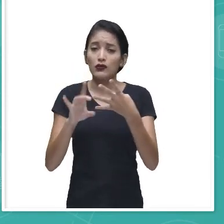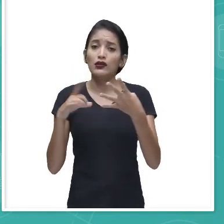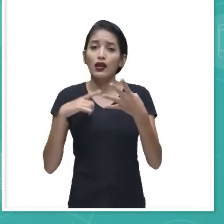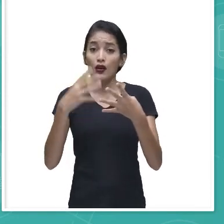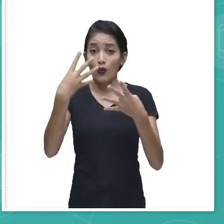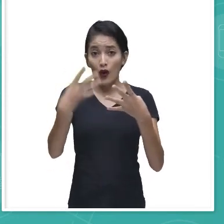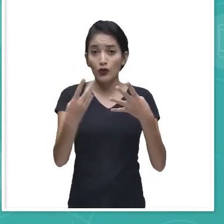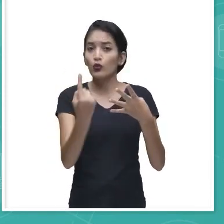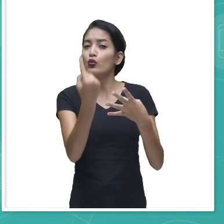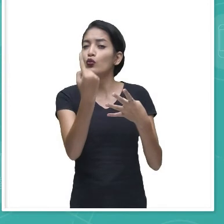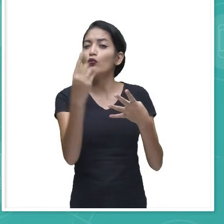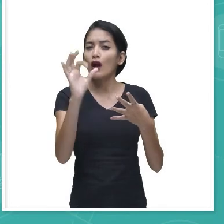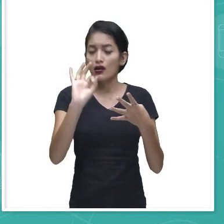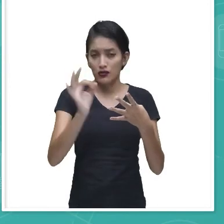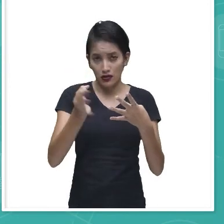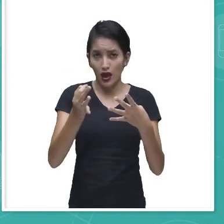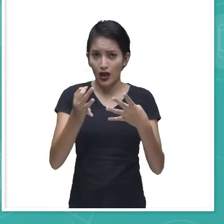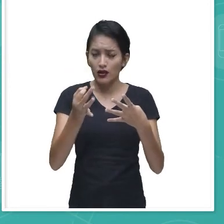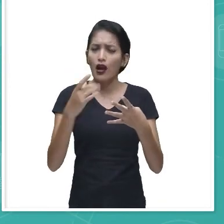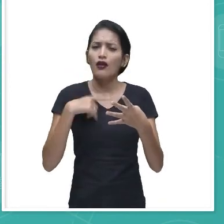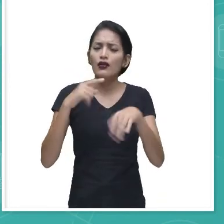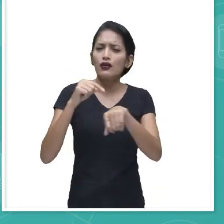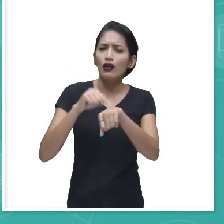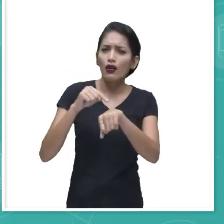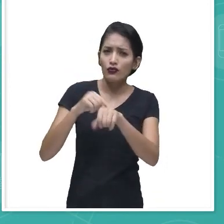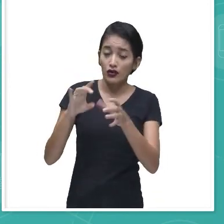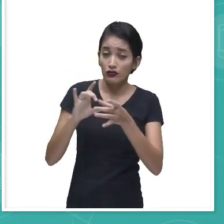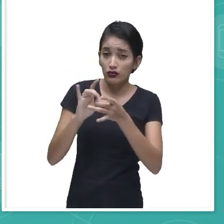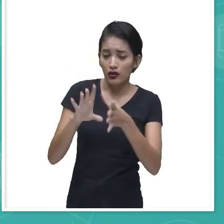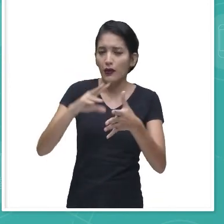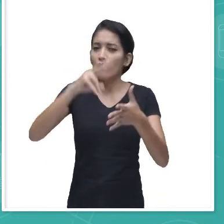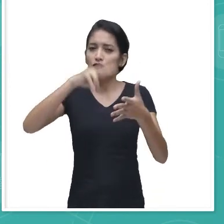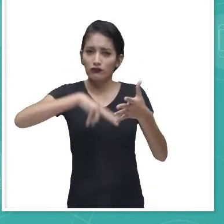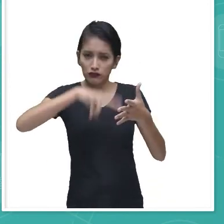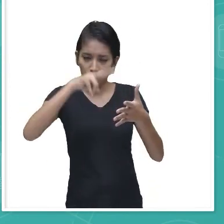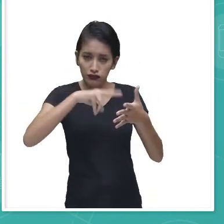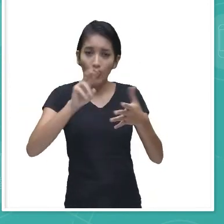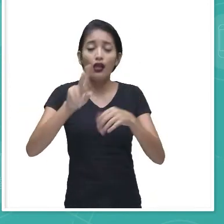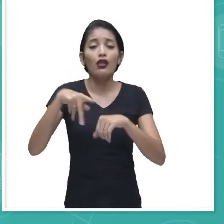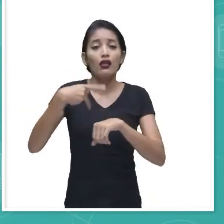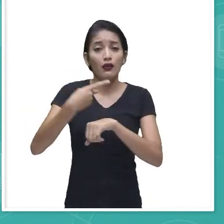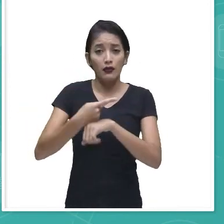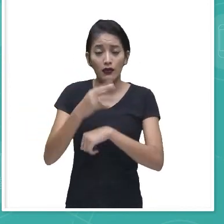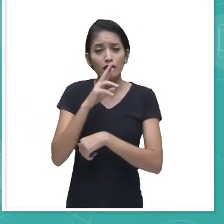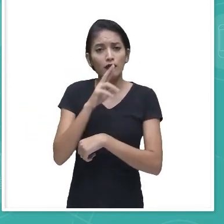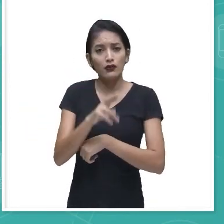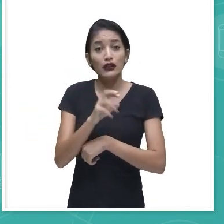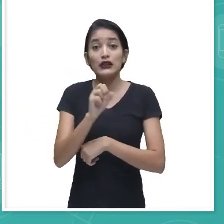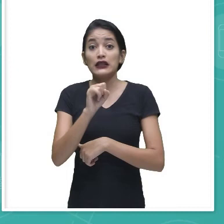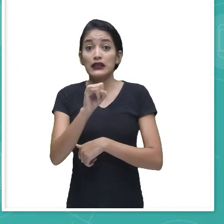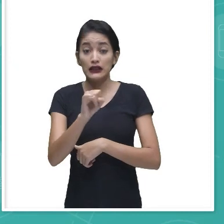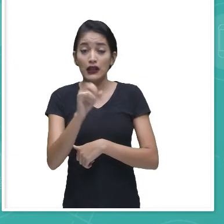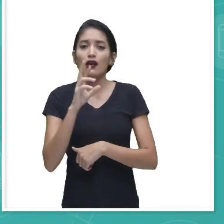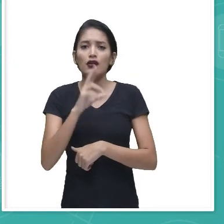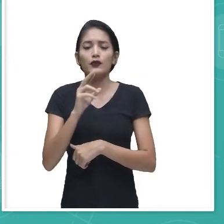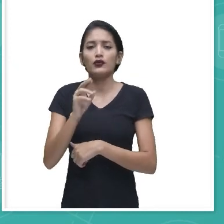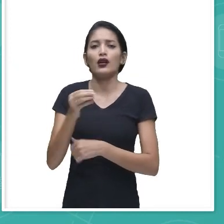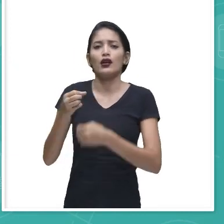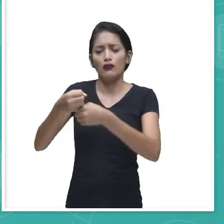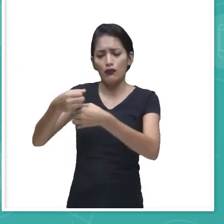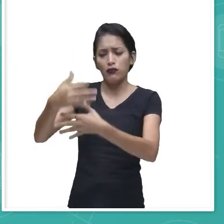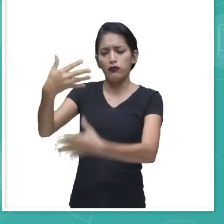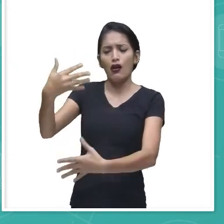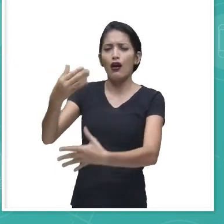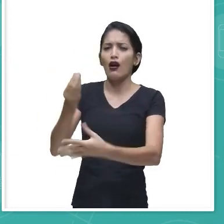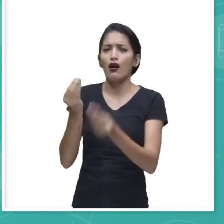está correta. E vocês vão ter um tempo para ler a questão, responder. E se quiserem responder no chat, né, depois a gente vai